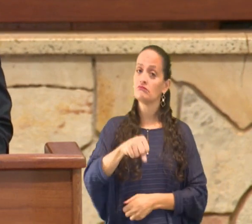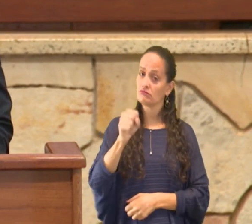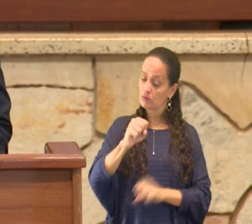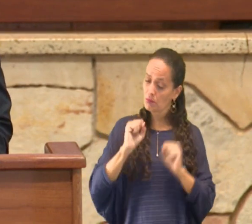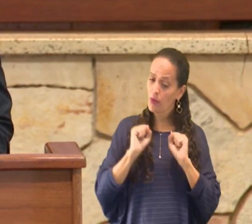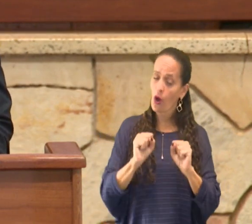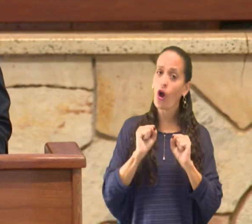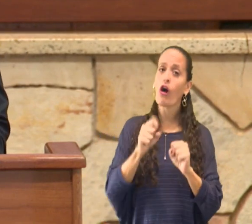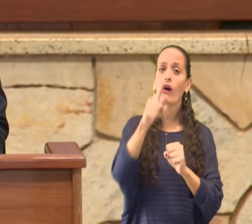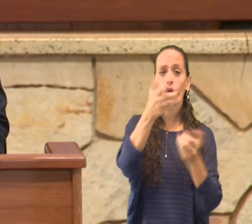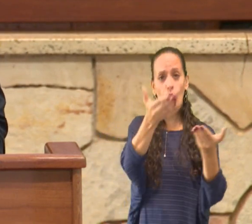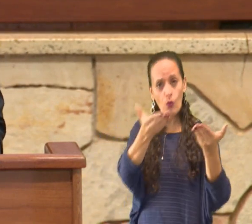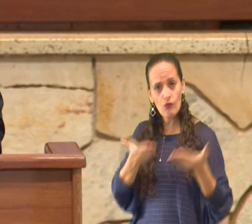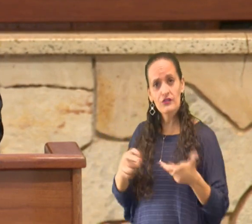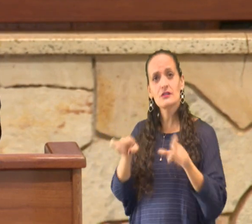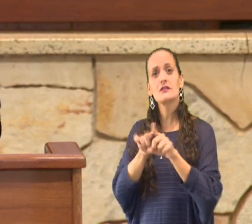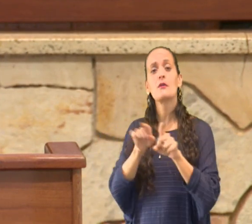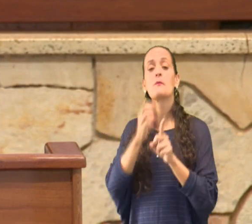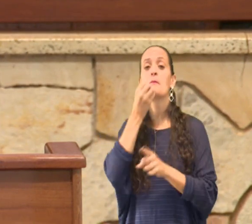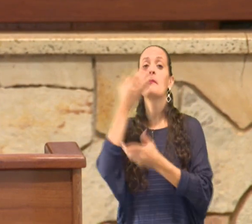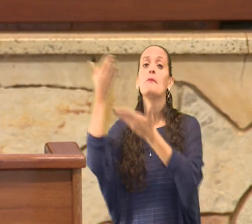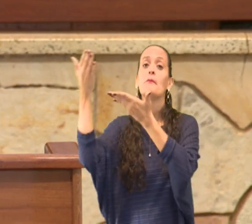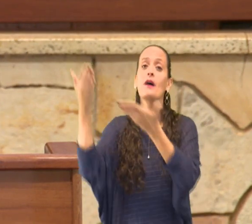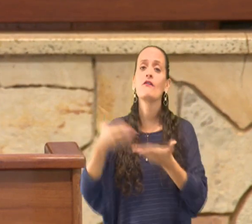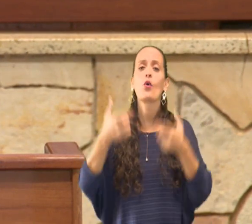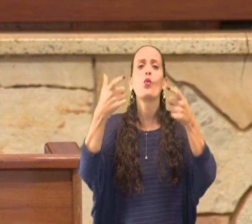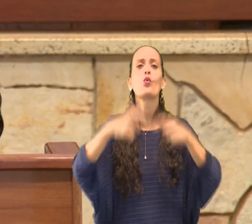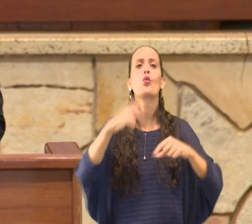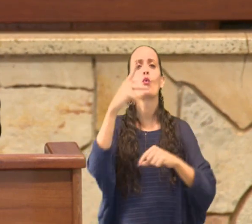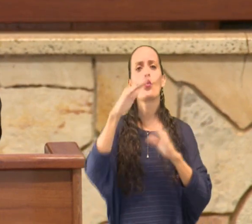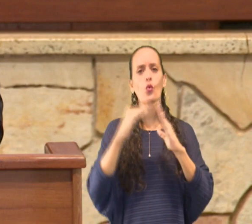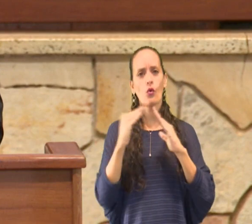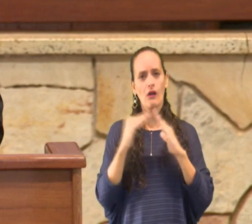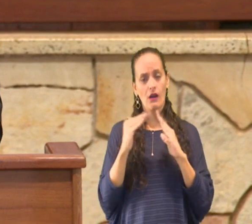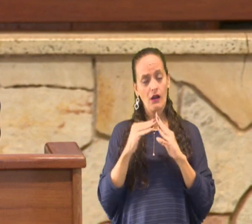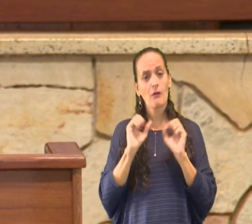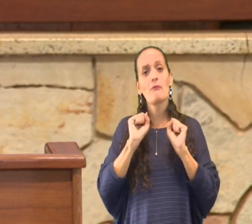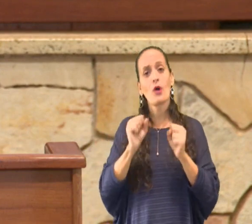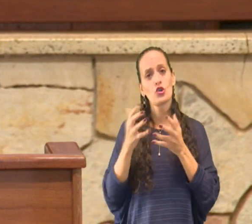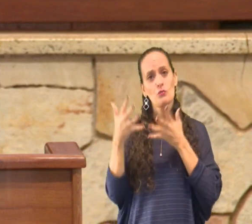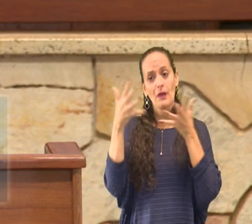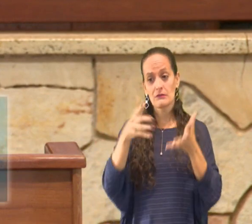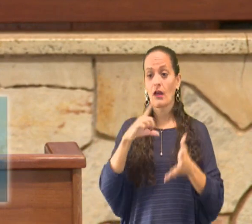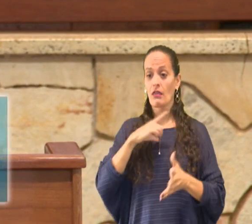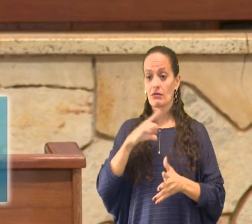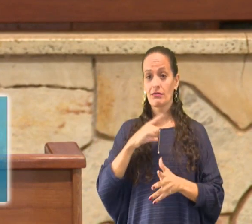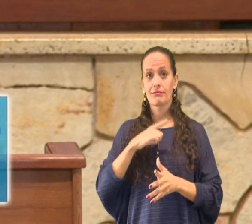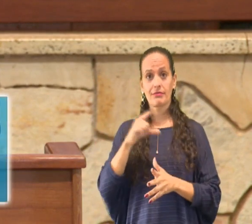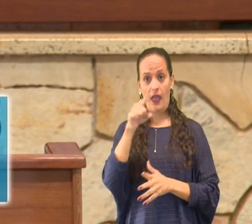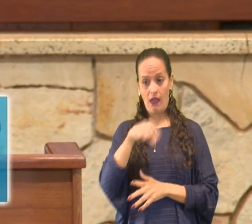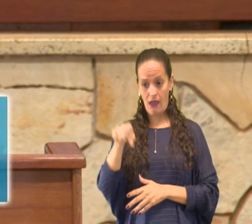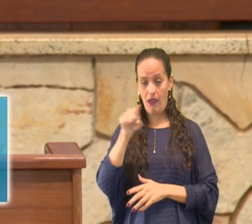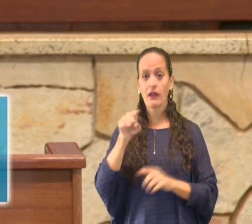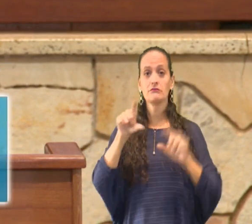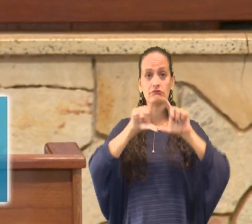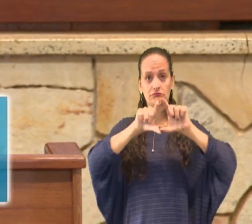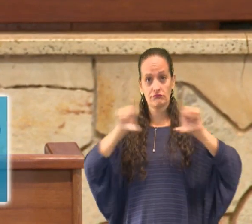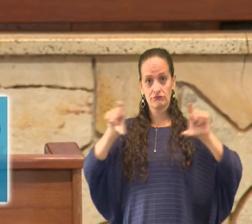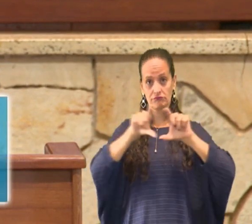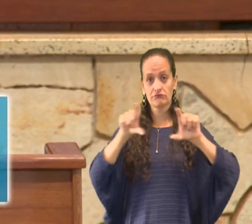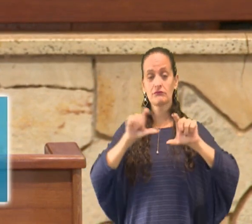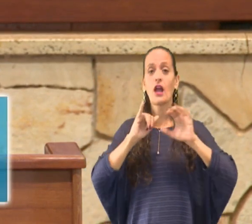todos são convidados, serão bem-vindos, e aonde você está, você pode participar, e aparece para você na sua tela aí